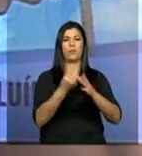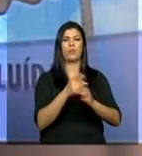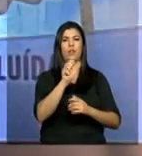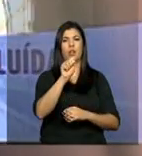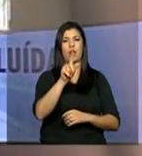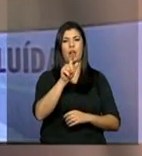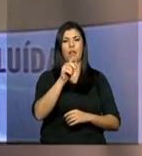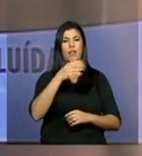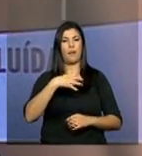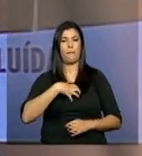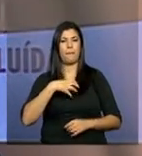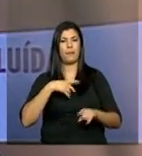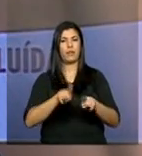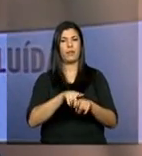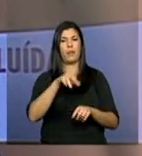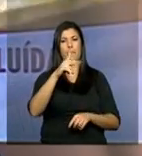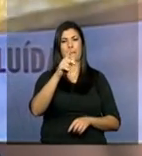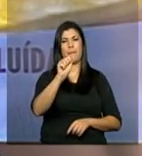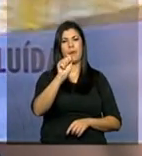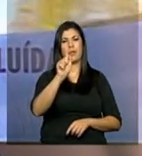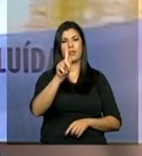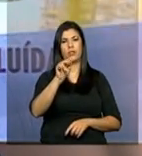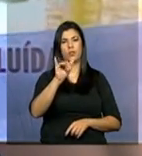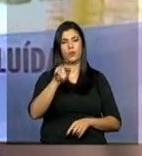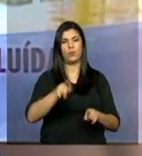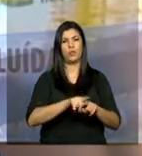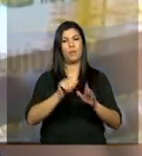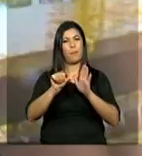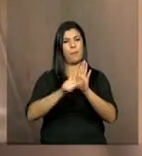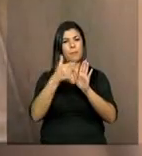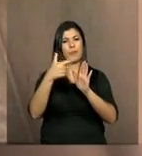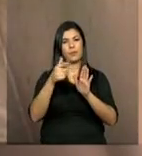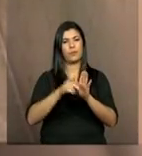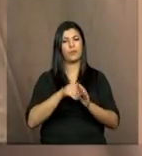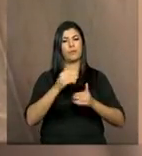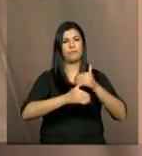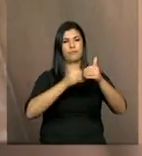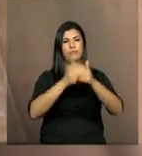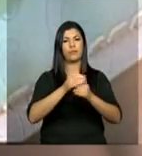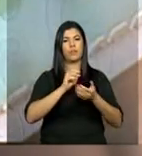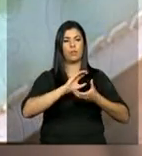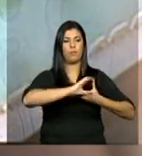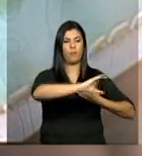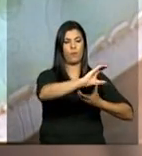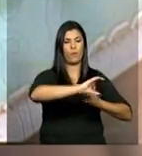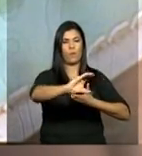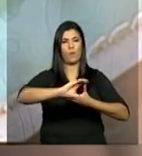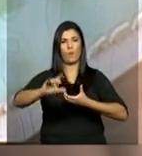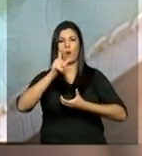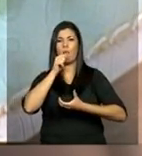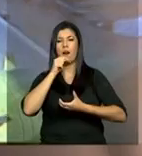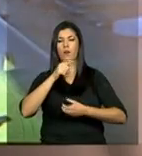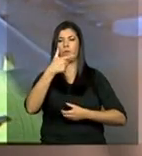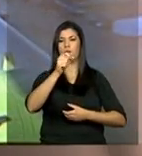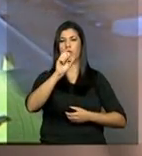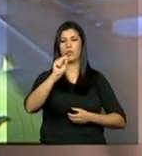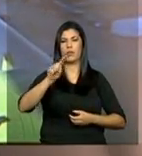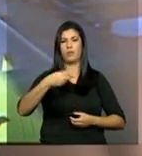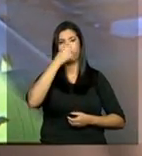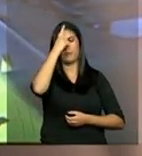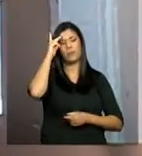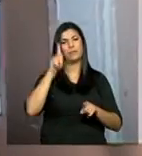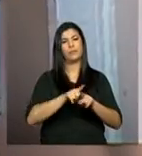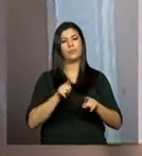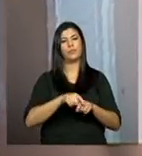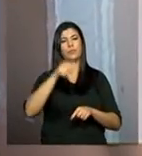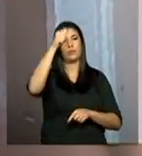Pajeú, em Pernambuco, estão com as primeiras etapas concluídas, levando água para 280 mil pessoas. A